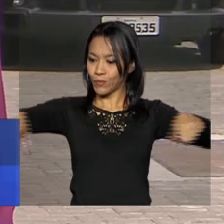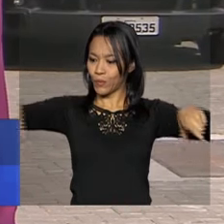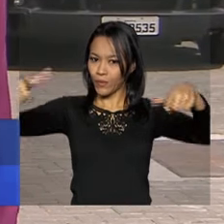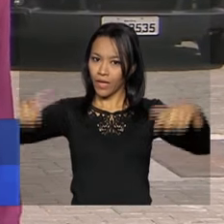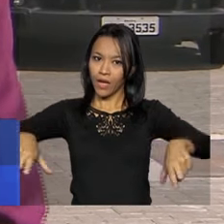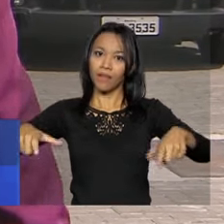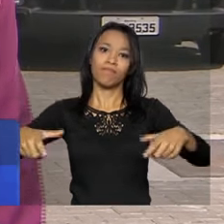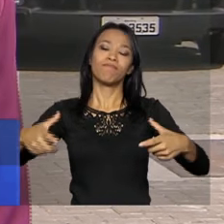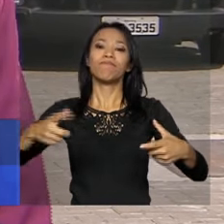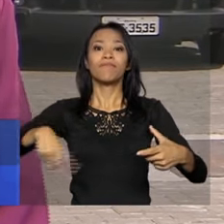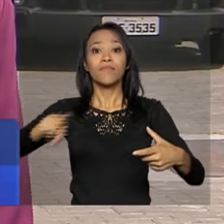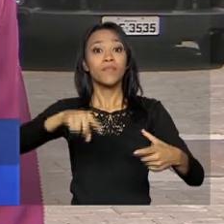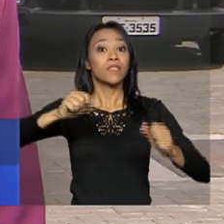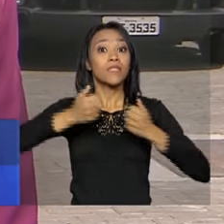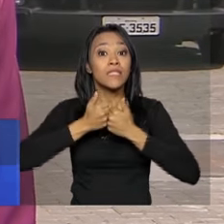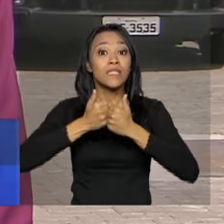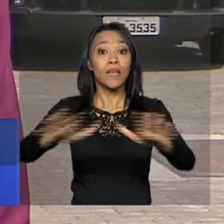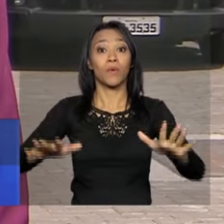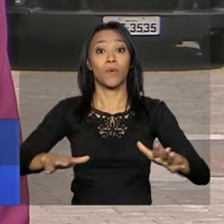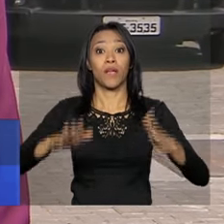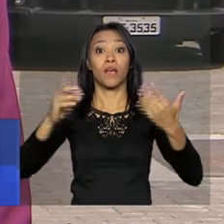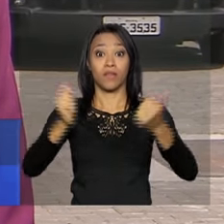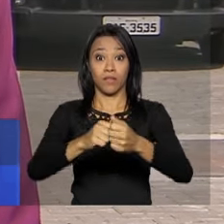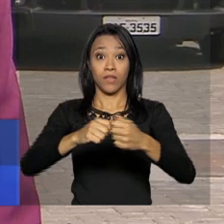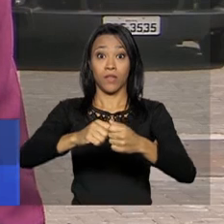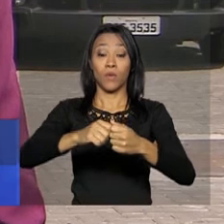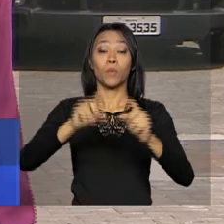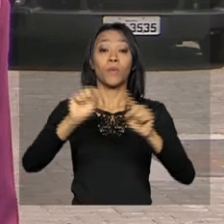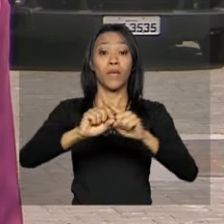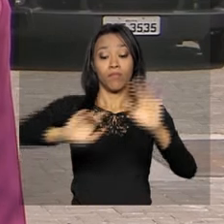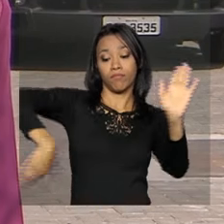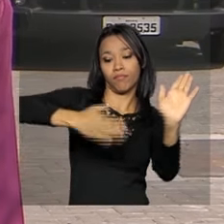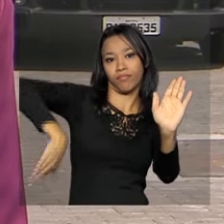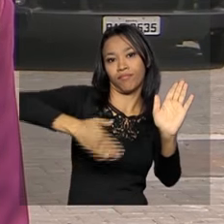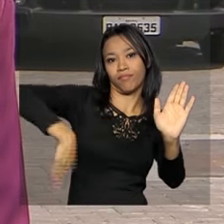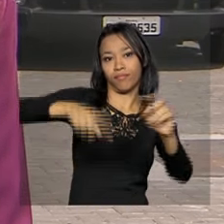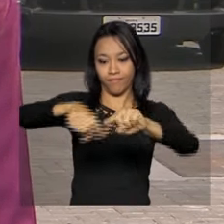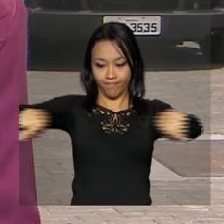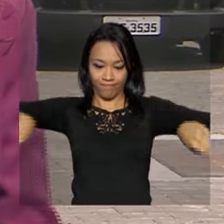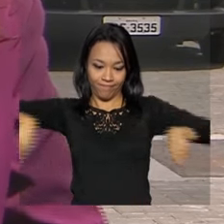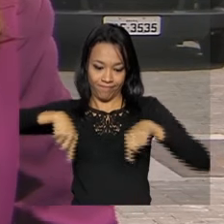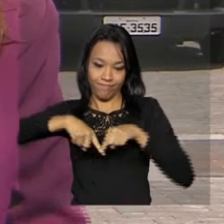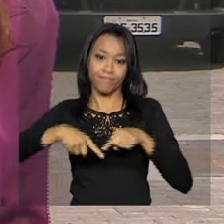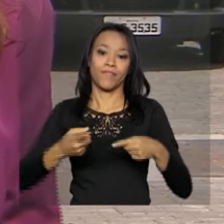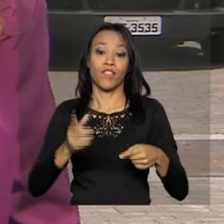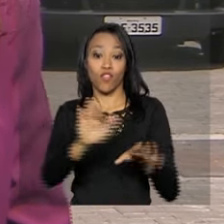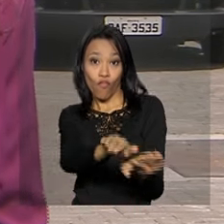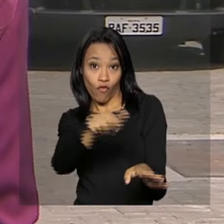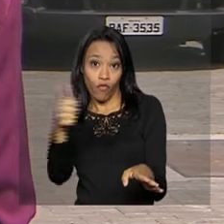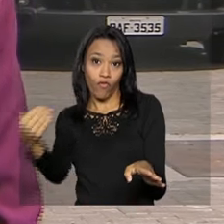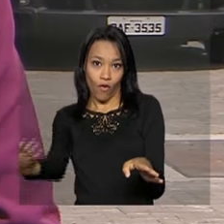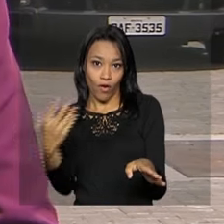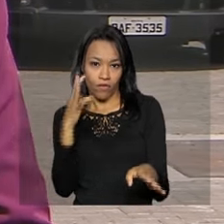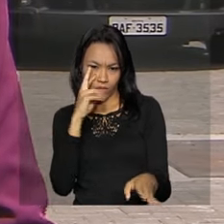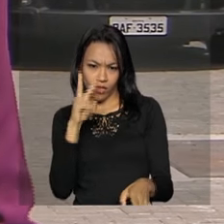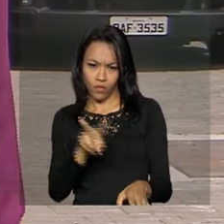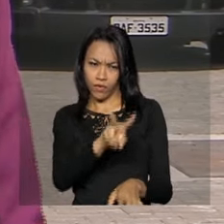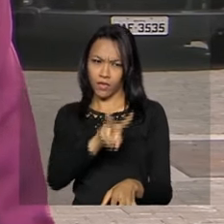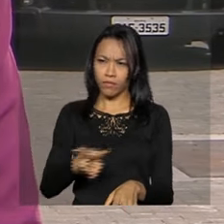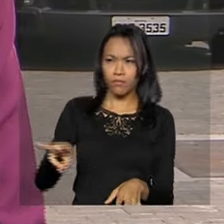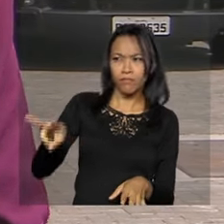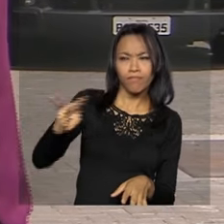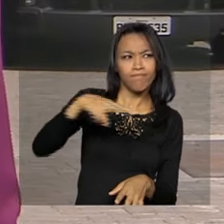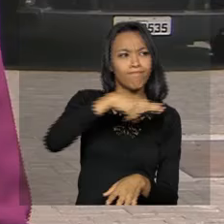Jogos Olímpicos, para inaugurar o Estádio Olímpico de Esportes Aquáticos. A gente agora está do lado de fora do estádio, vocês estão vendo imagens